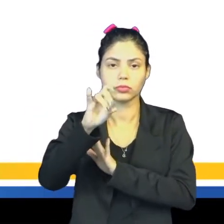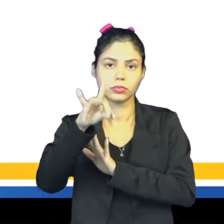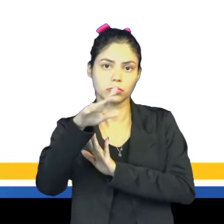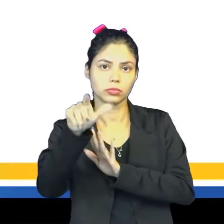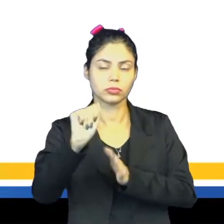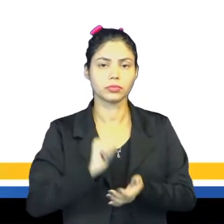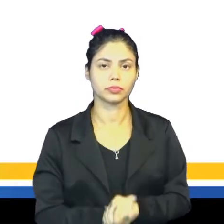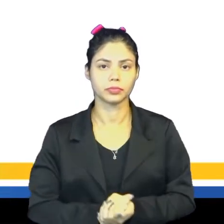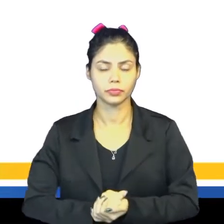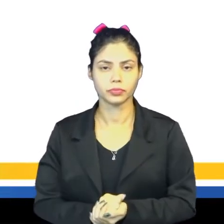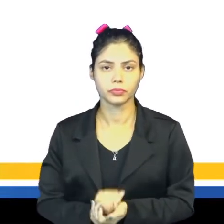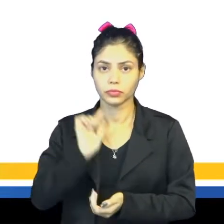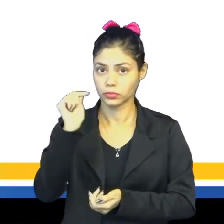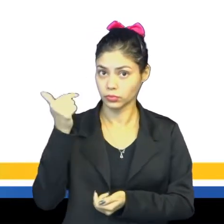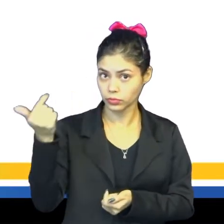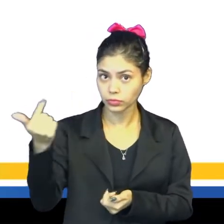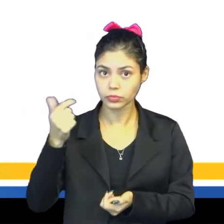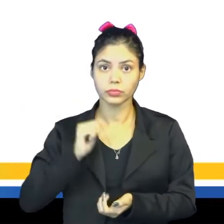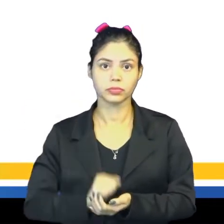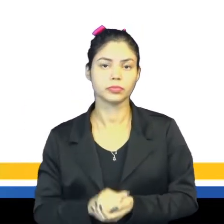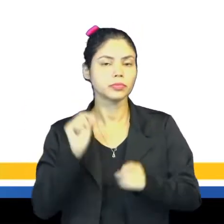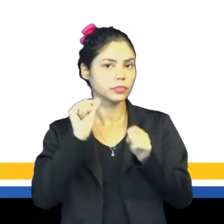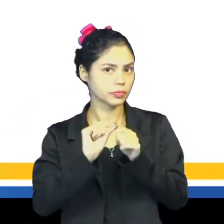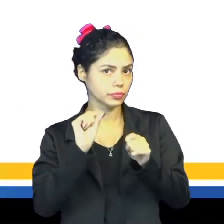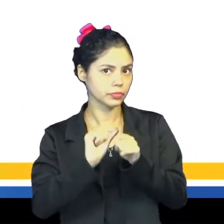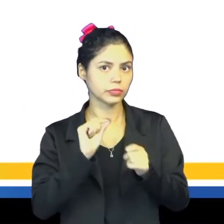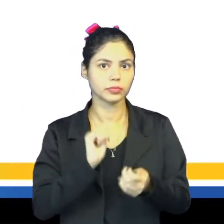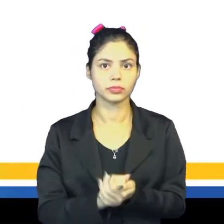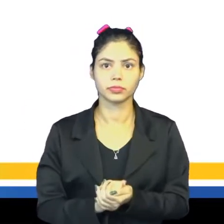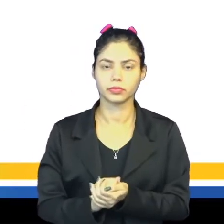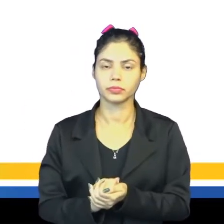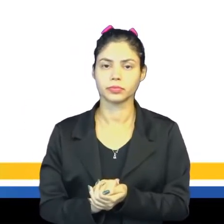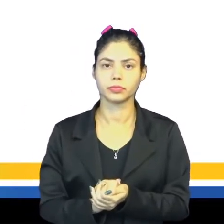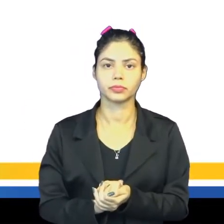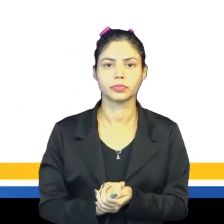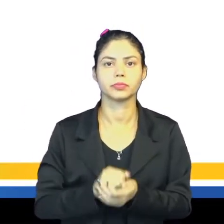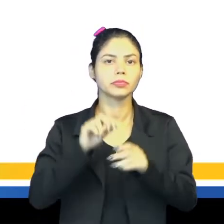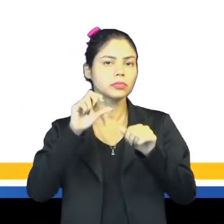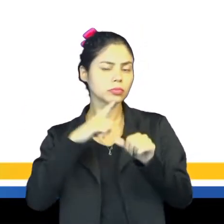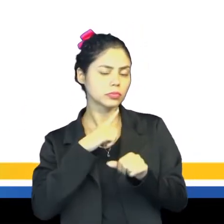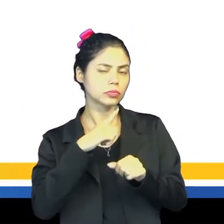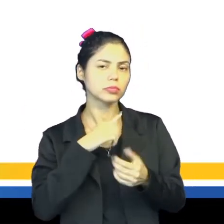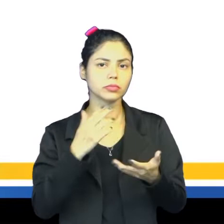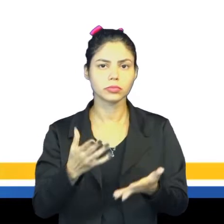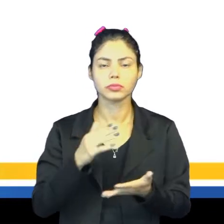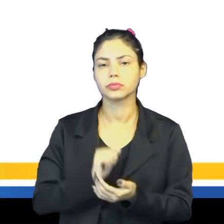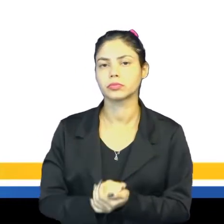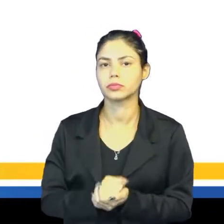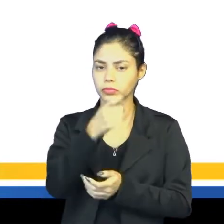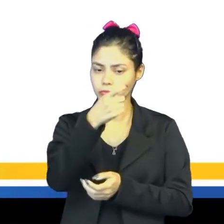em relação à outra forma o hipérbole, pois temos